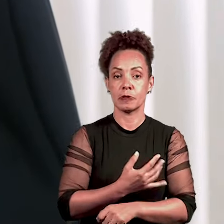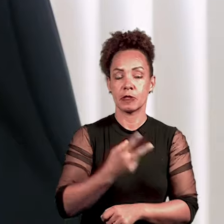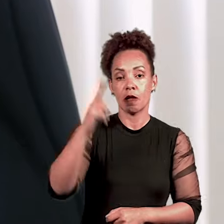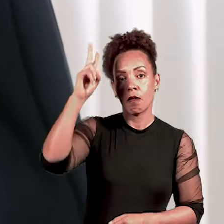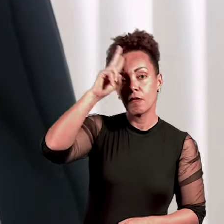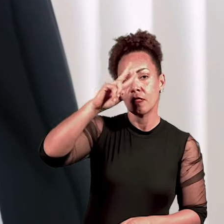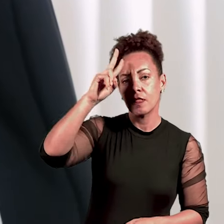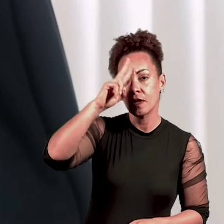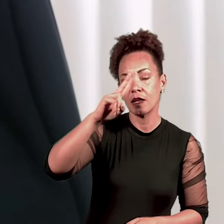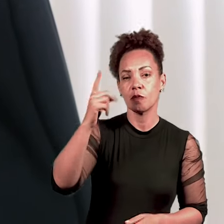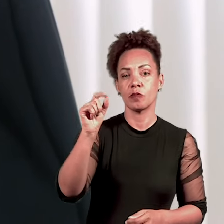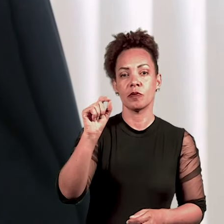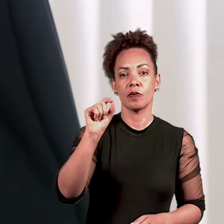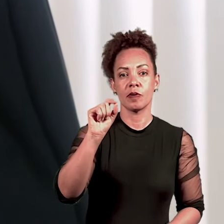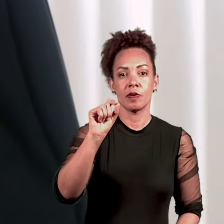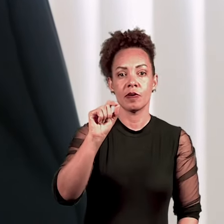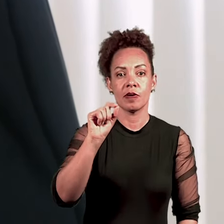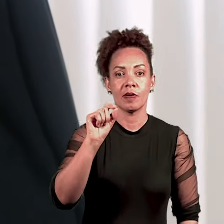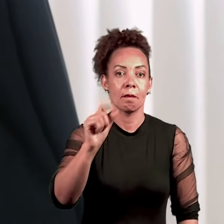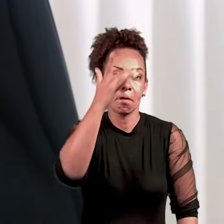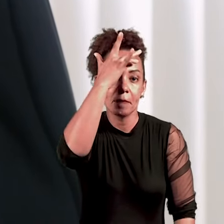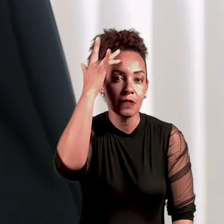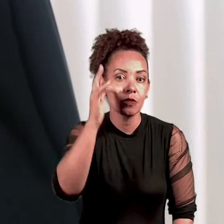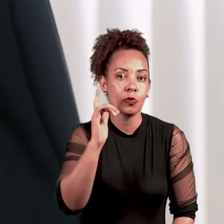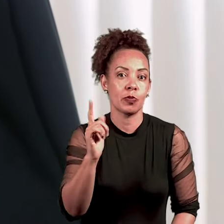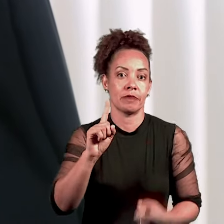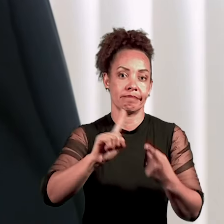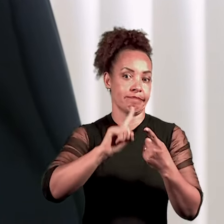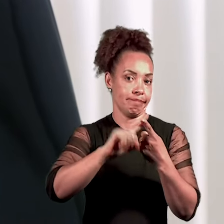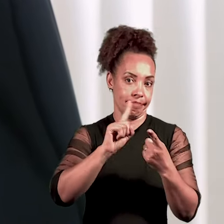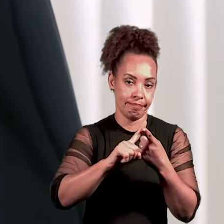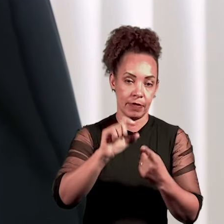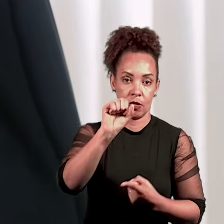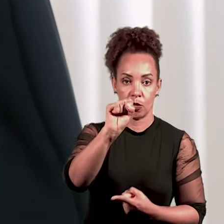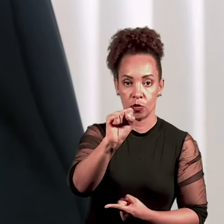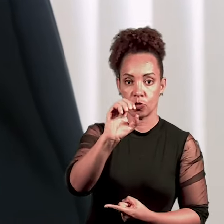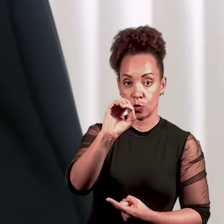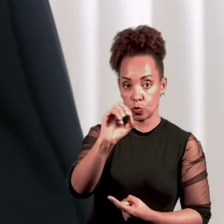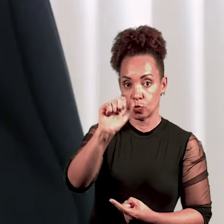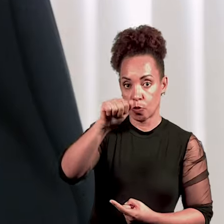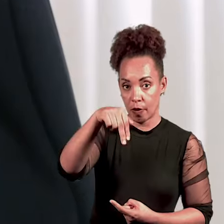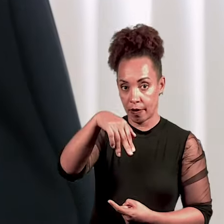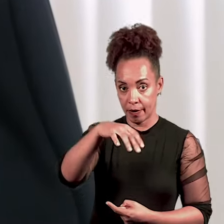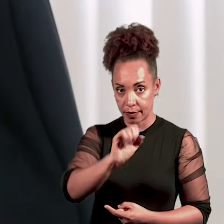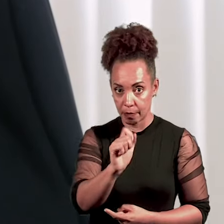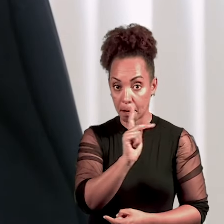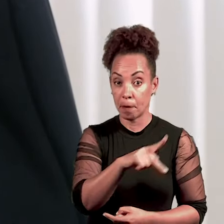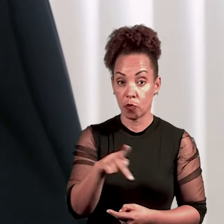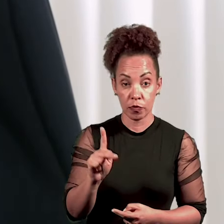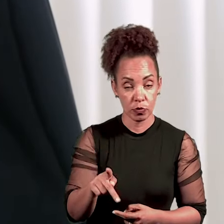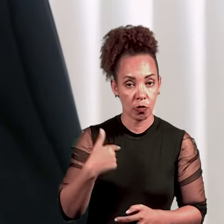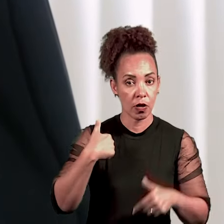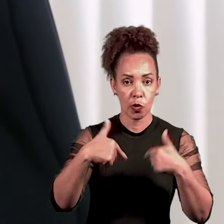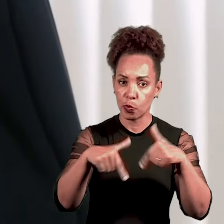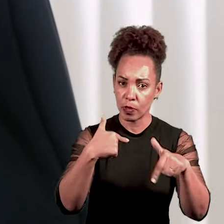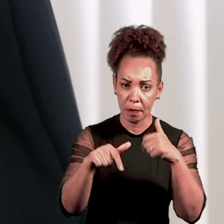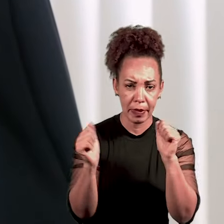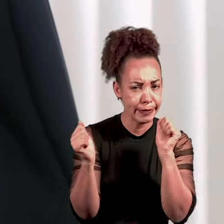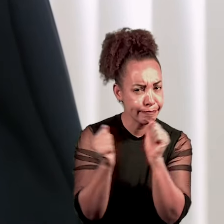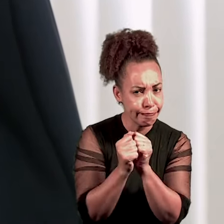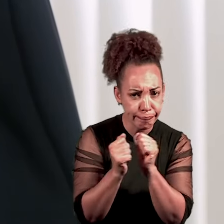eu lembro de pessoas como Sônia Nazaré de Andrade, com quem eu trabalhei diretamente, que,